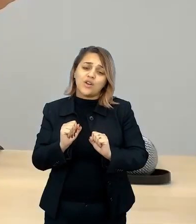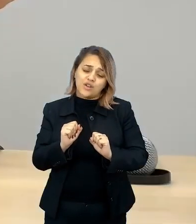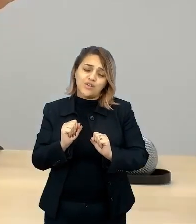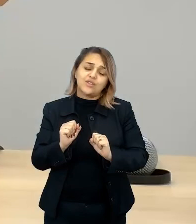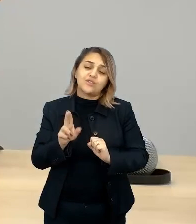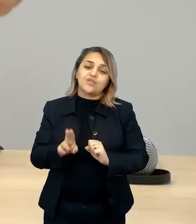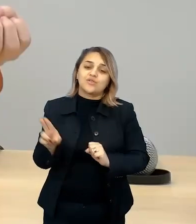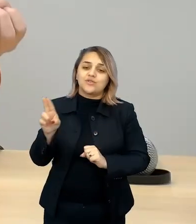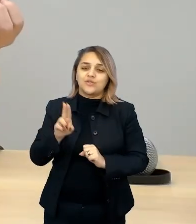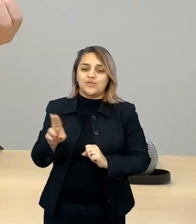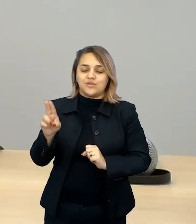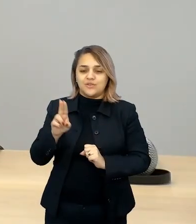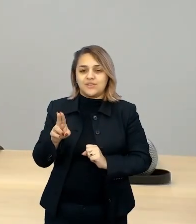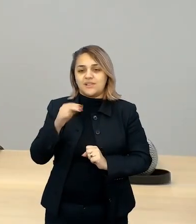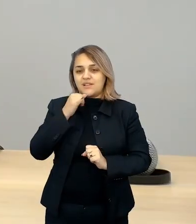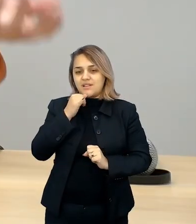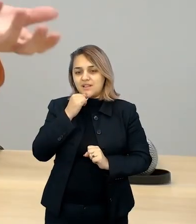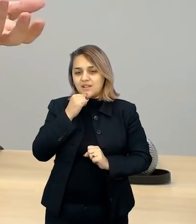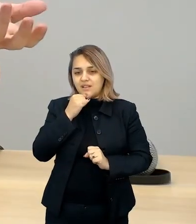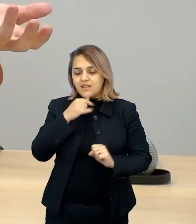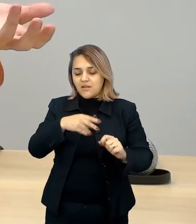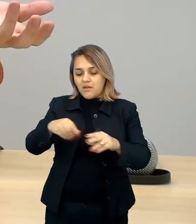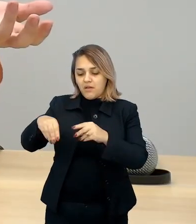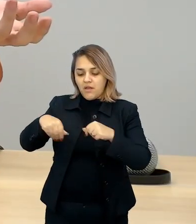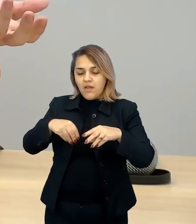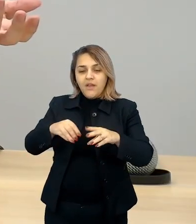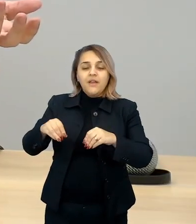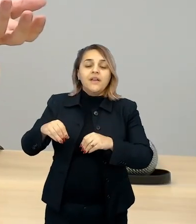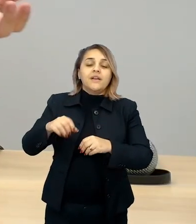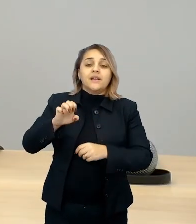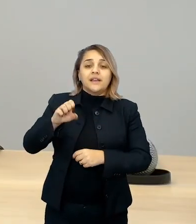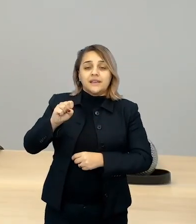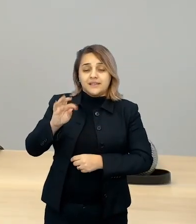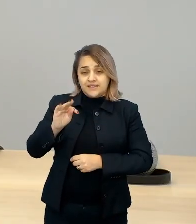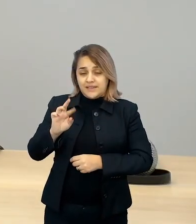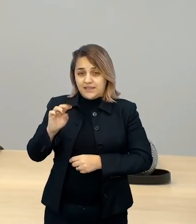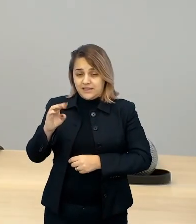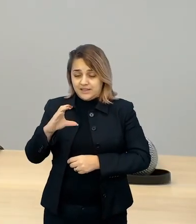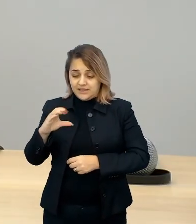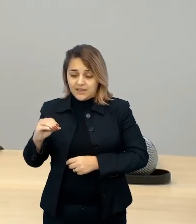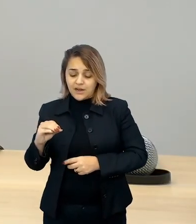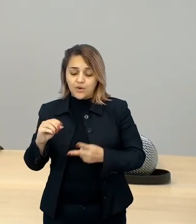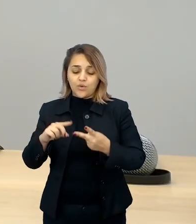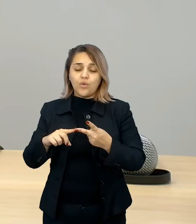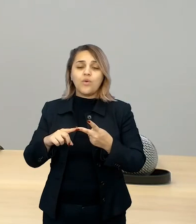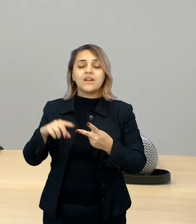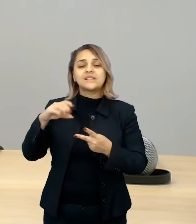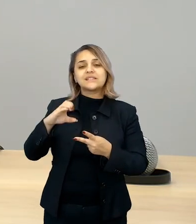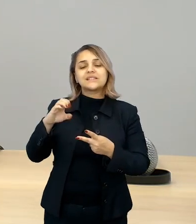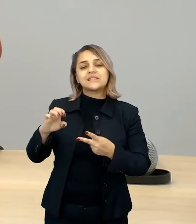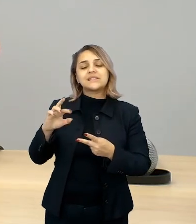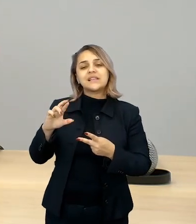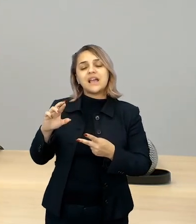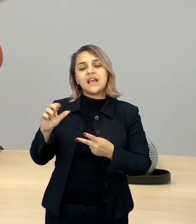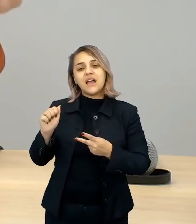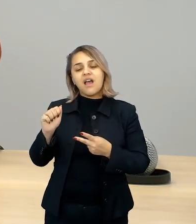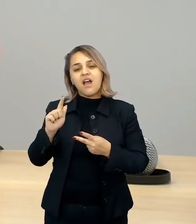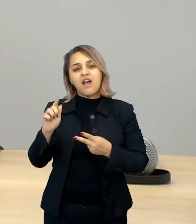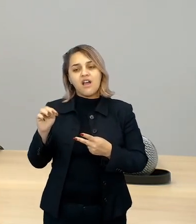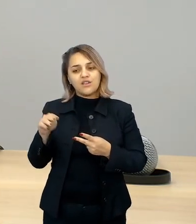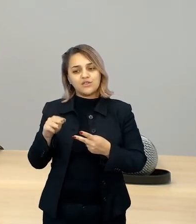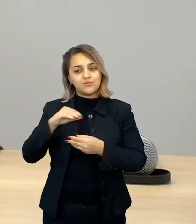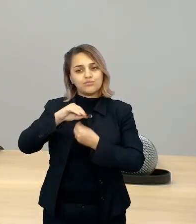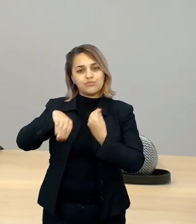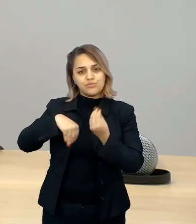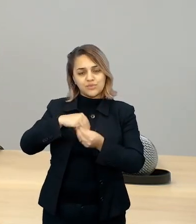galinha? É o esterco, né? Misturado com a serragem, tá? Que você vai utilizar para fertilizar a sua horta. Você